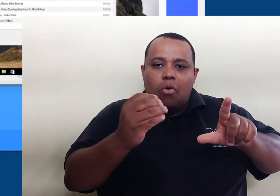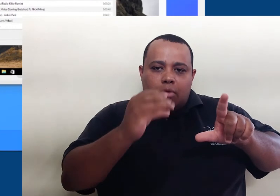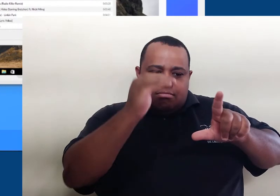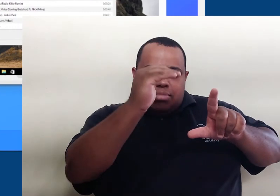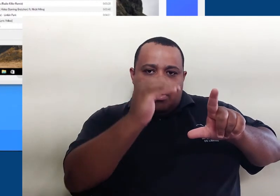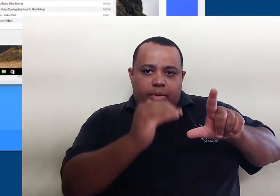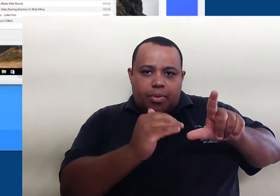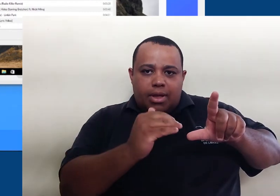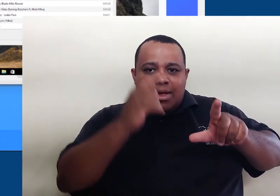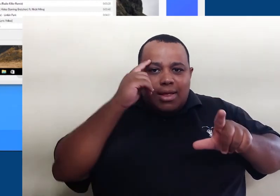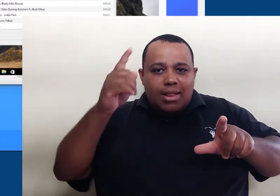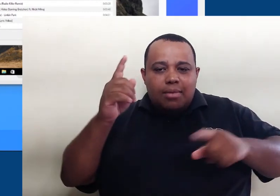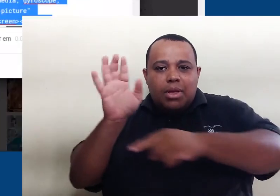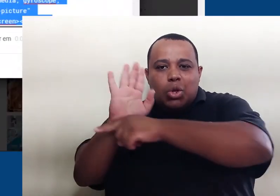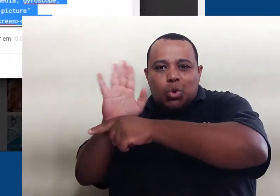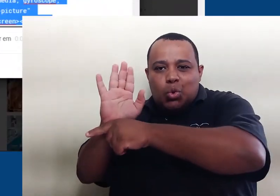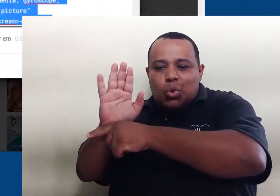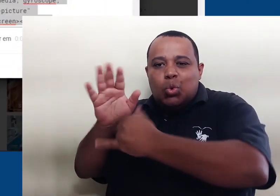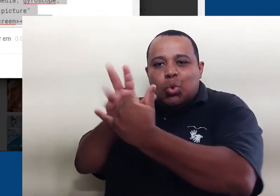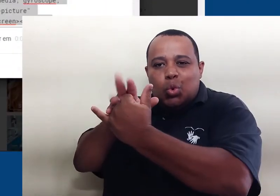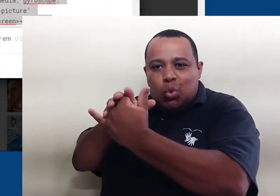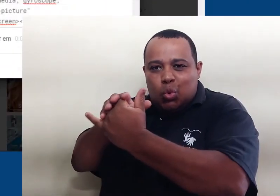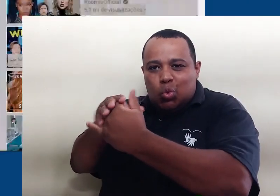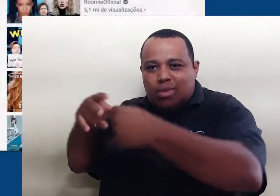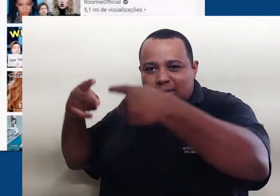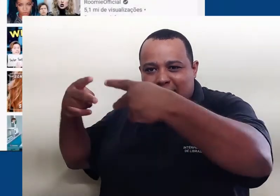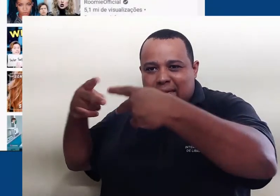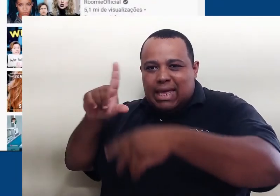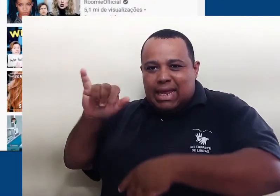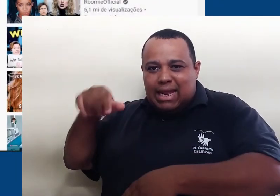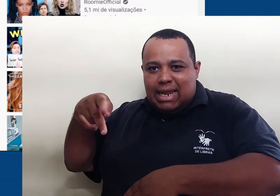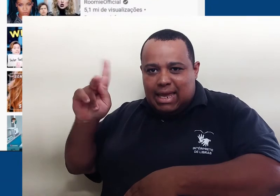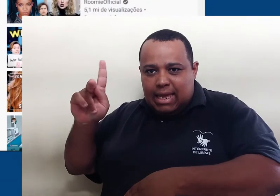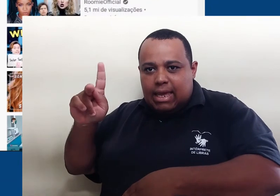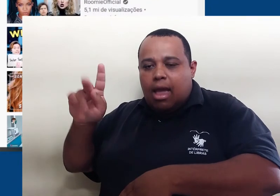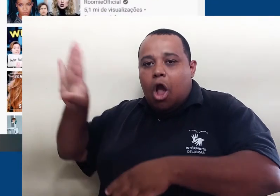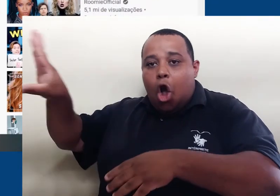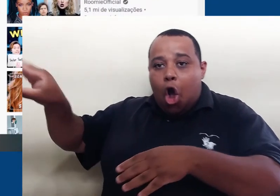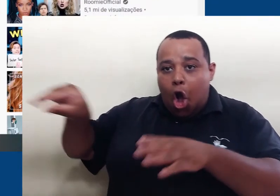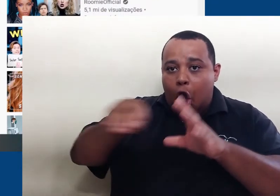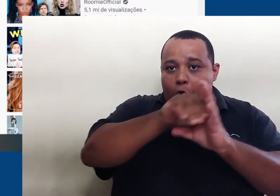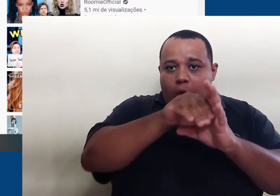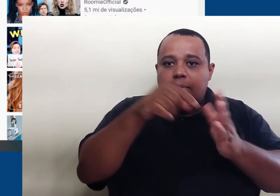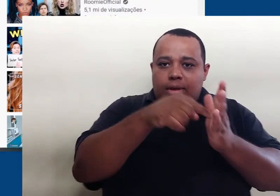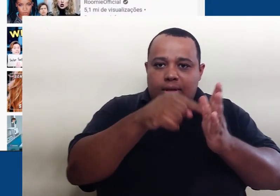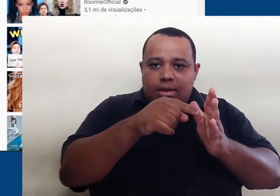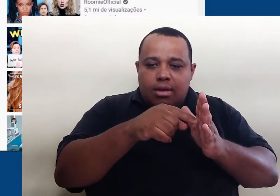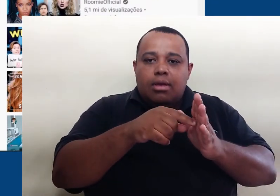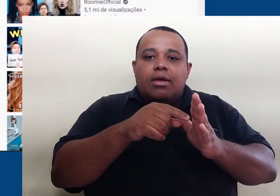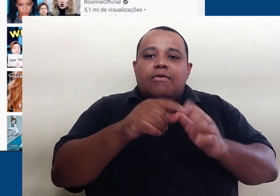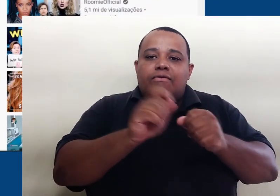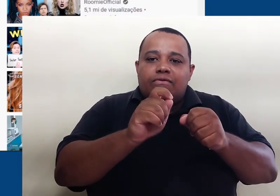programa aqui. E o que a gente vai fazer? É muito simples mesmo. Você vai pegar o seu link da sua aula. Vamos voltar aqui. Vamos colocar ele